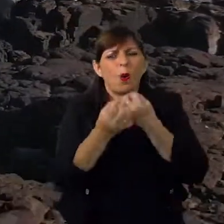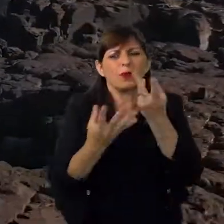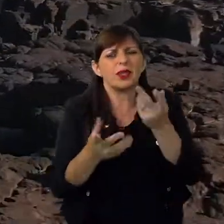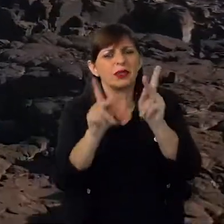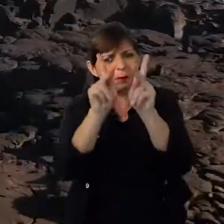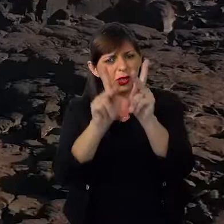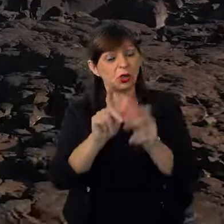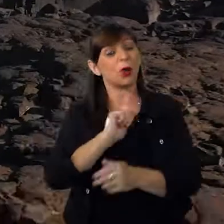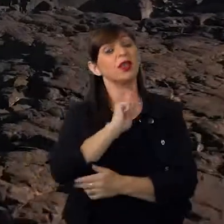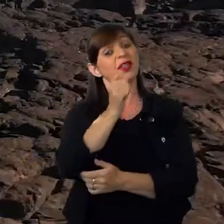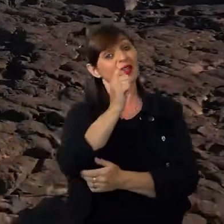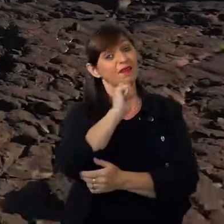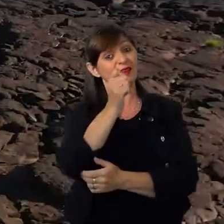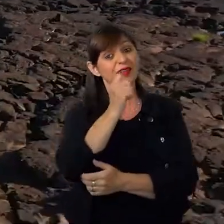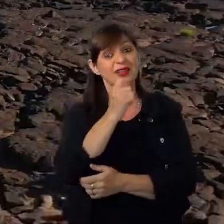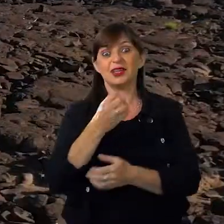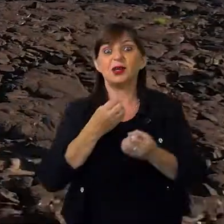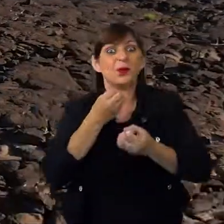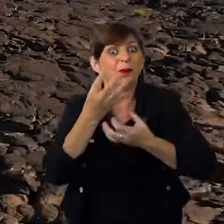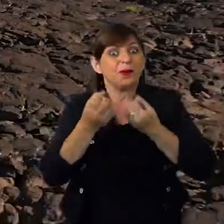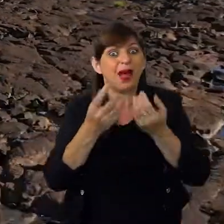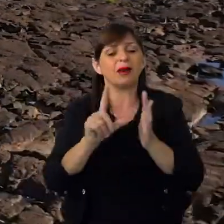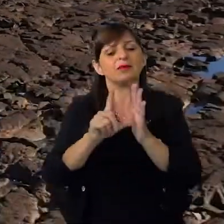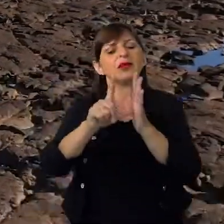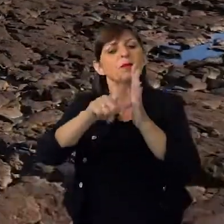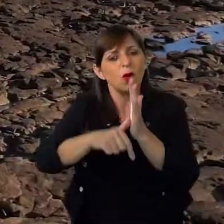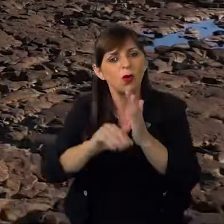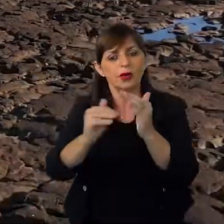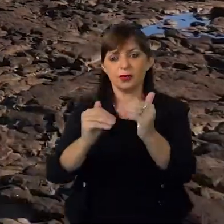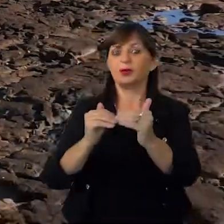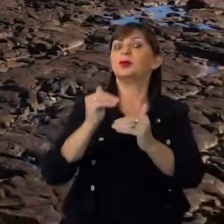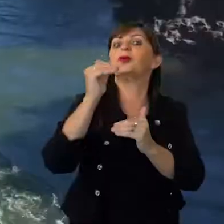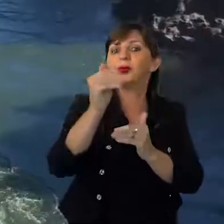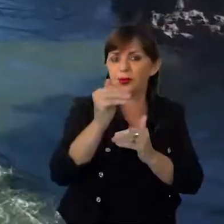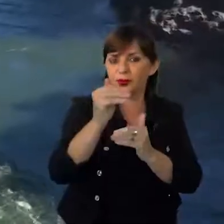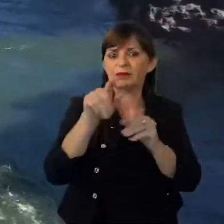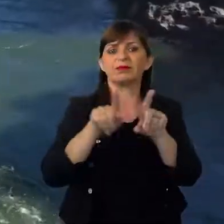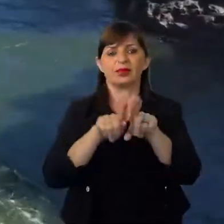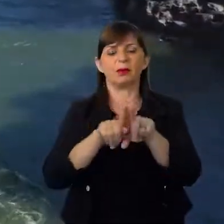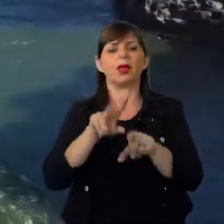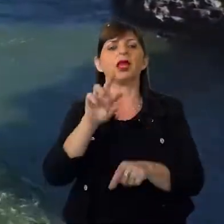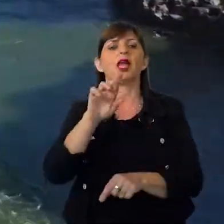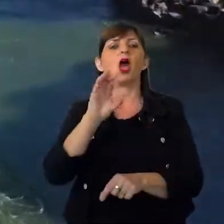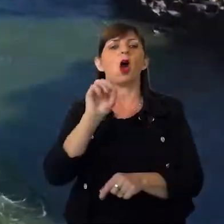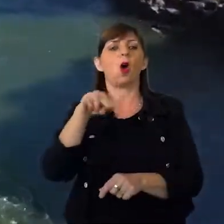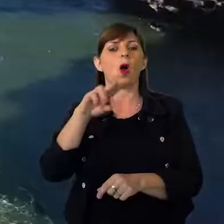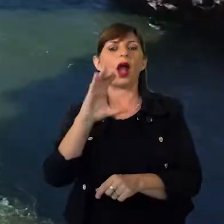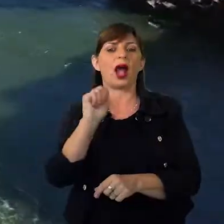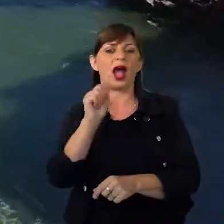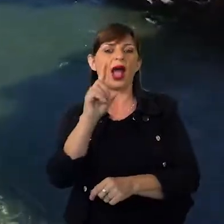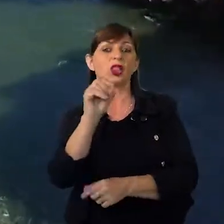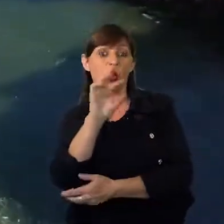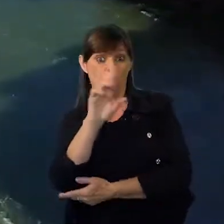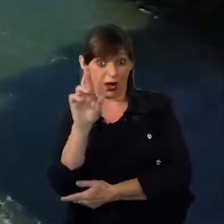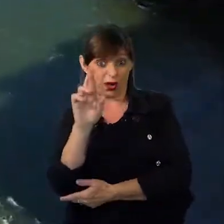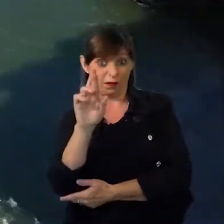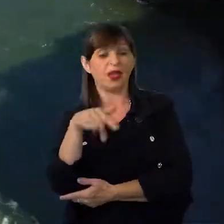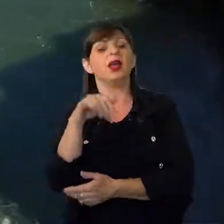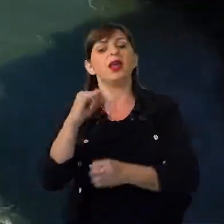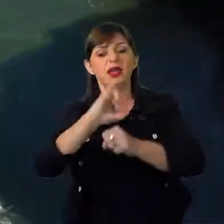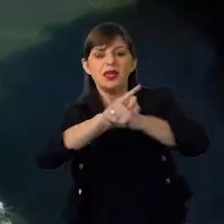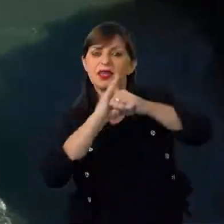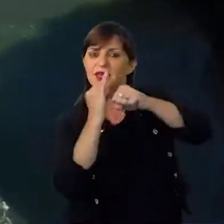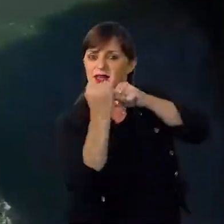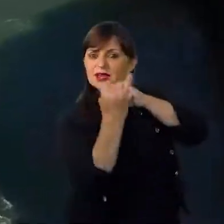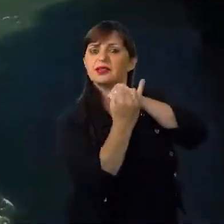obstáculos naturais como Roncador e Ilhas mas nada comparado a este o salto do yucumã é uma beleza o que